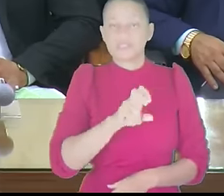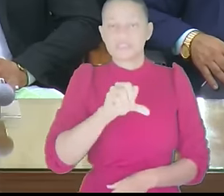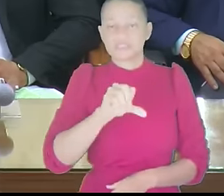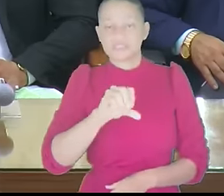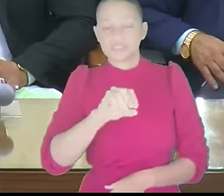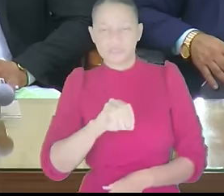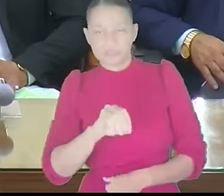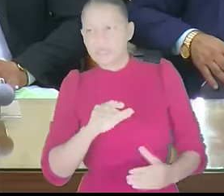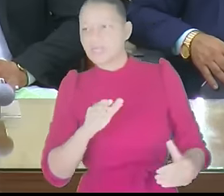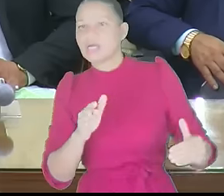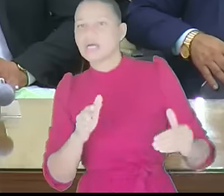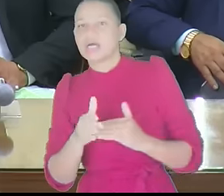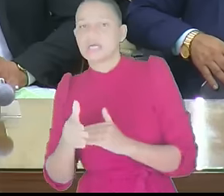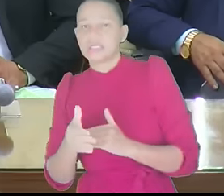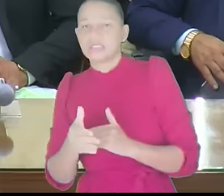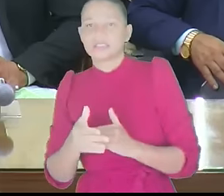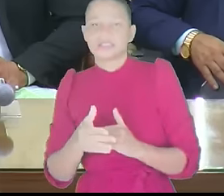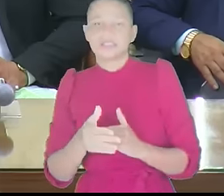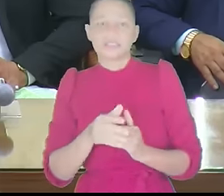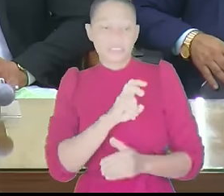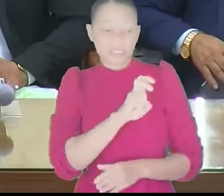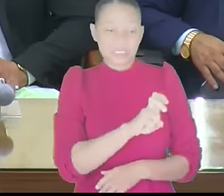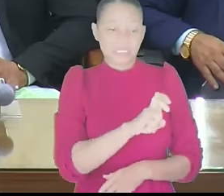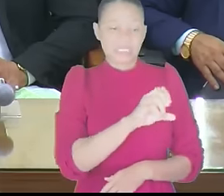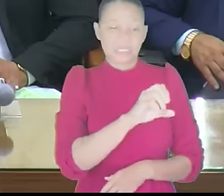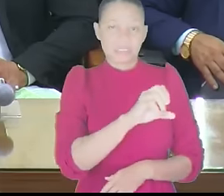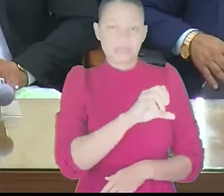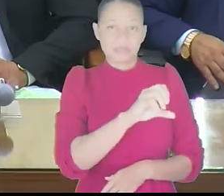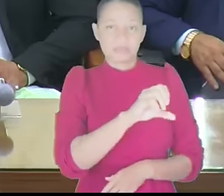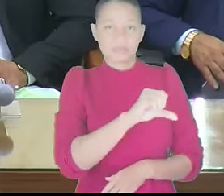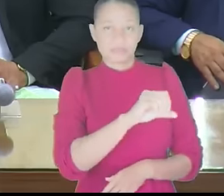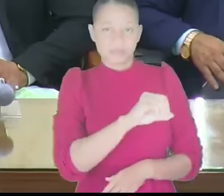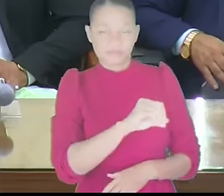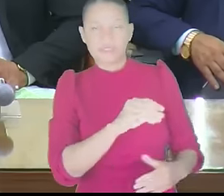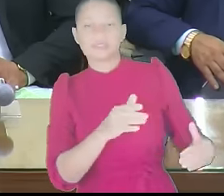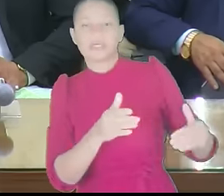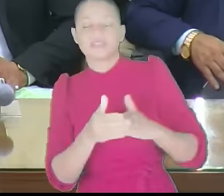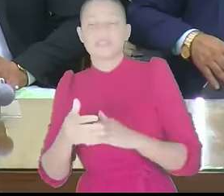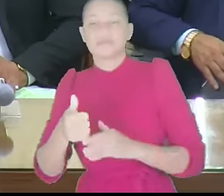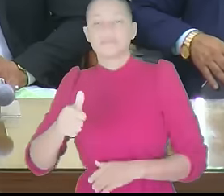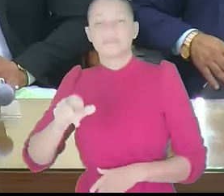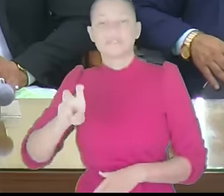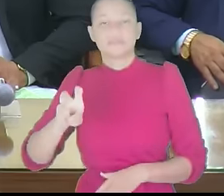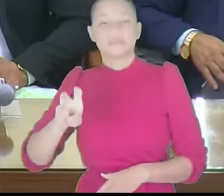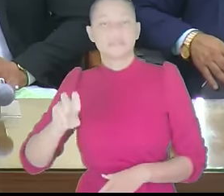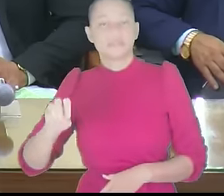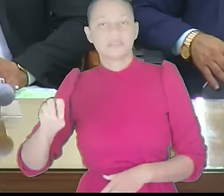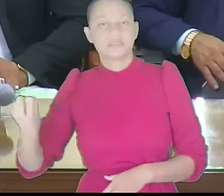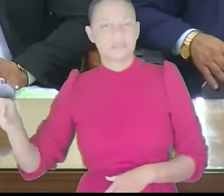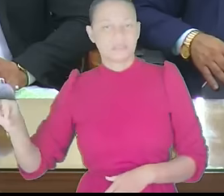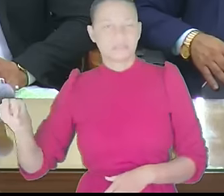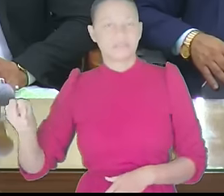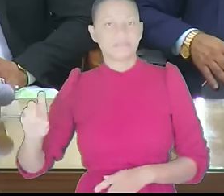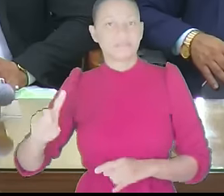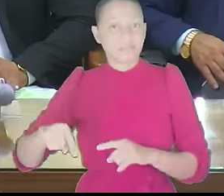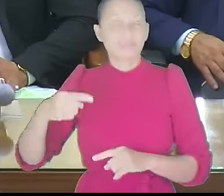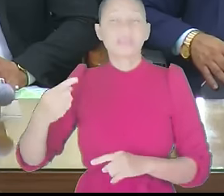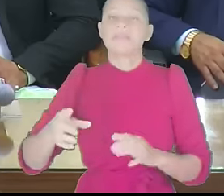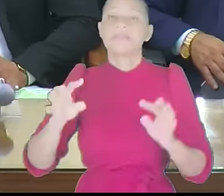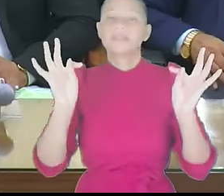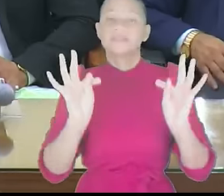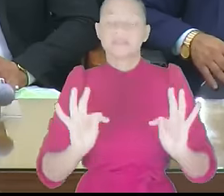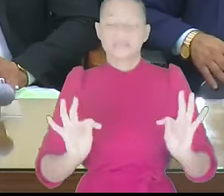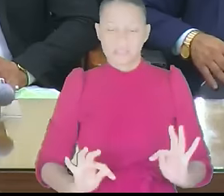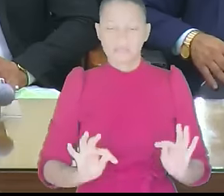o ano 1500. É o maior período, é o período de Tiatira. Depois de Tiatira